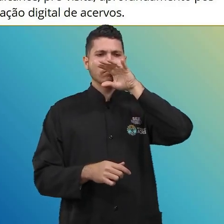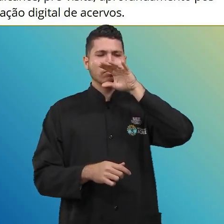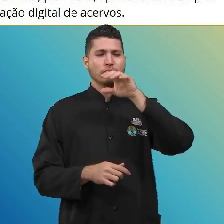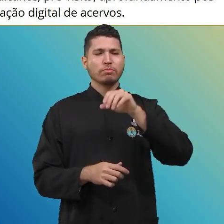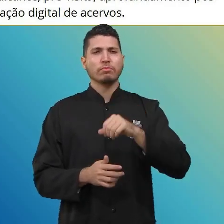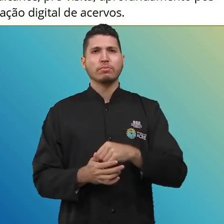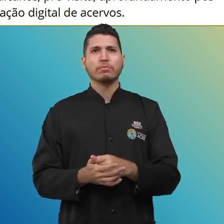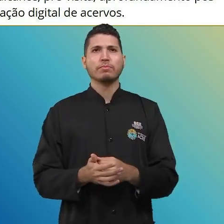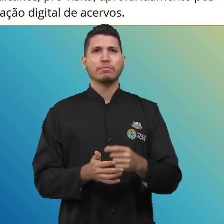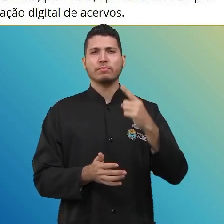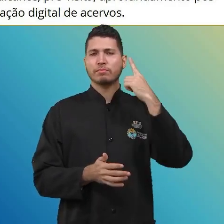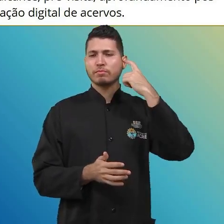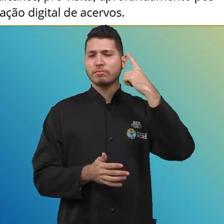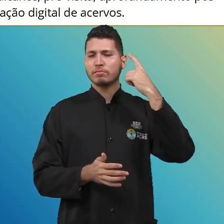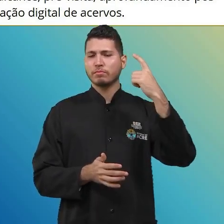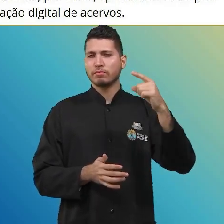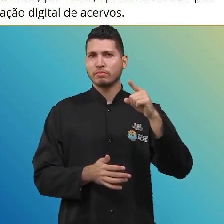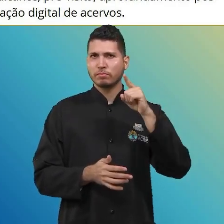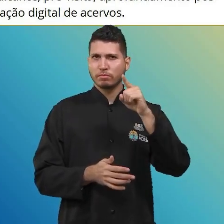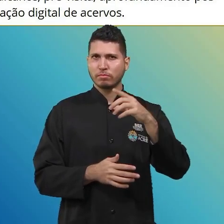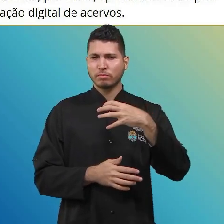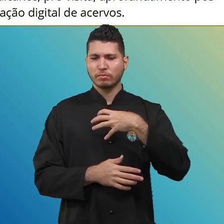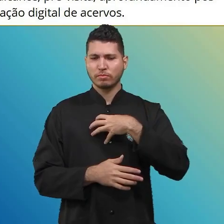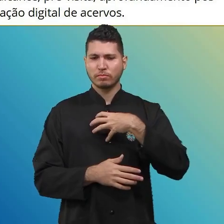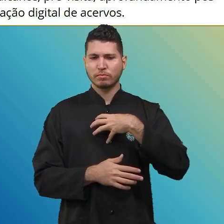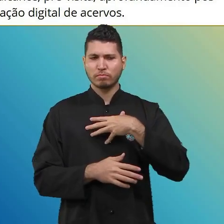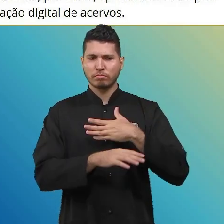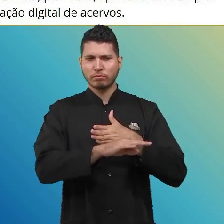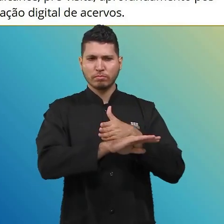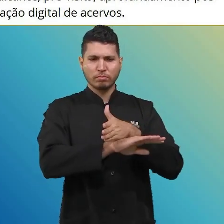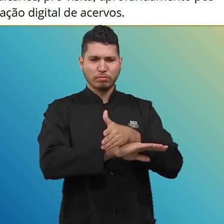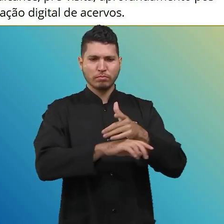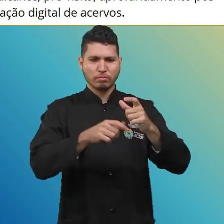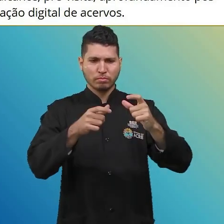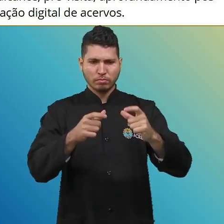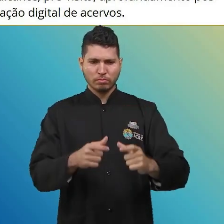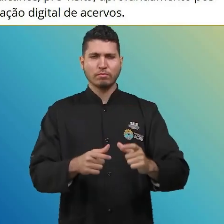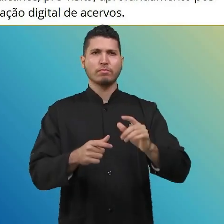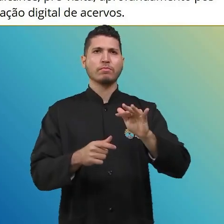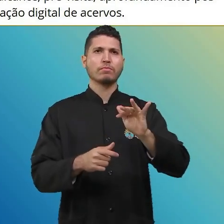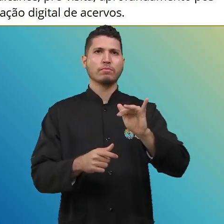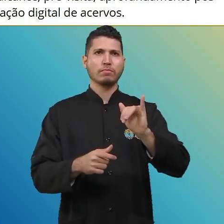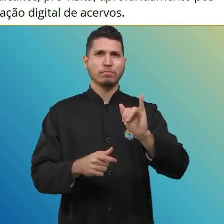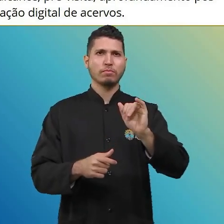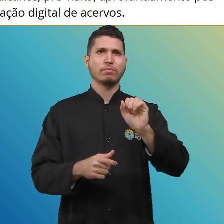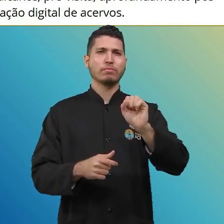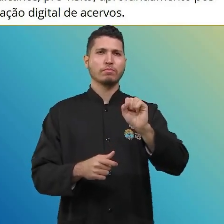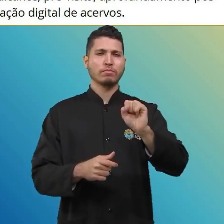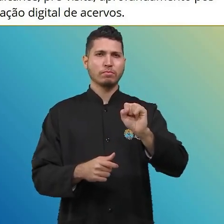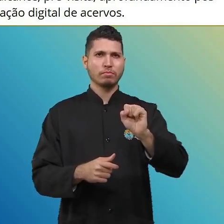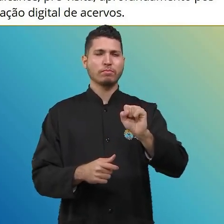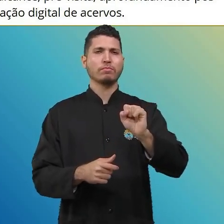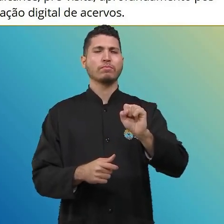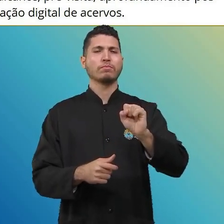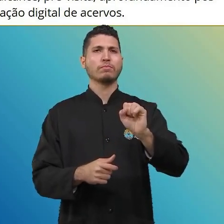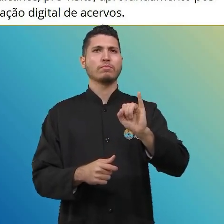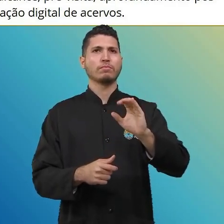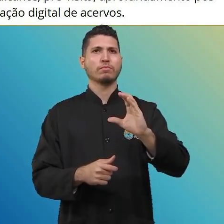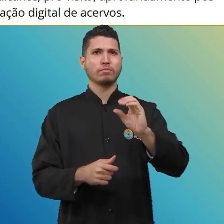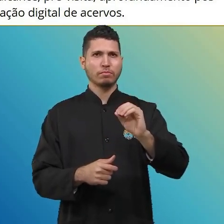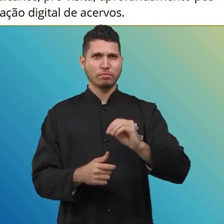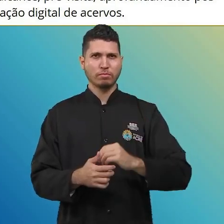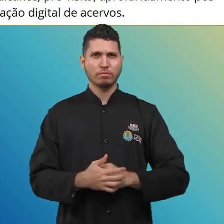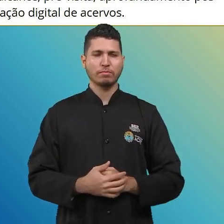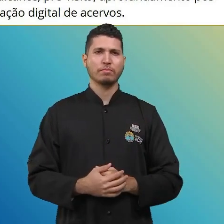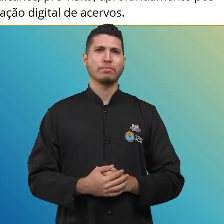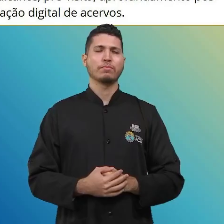som, né? Tudo isso você sente ao entrar no espaço físico. Tem as pessoas, os mediadores